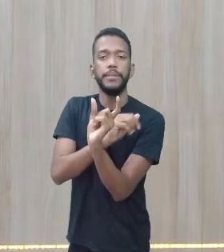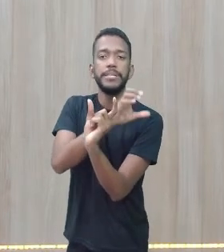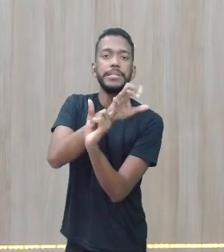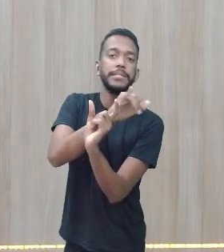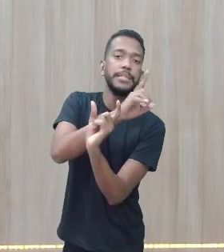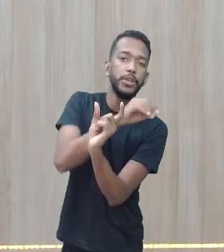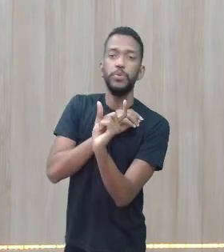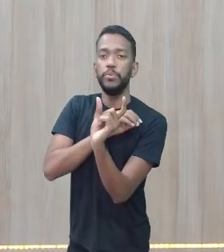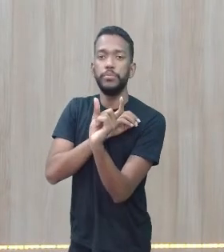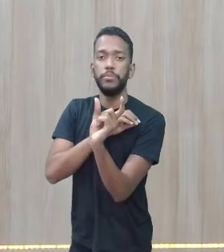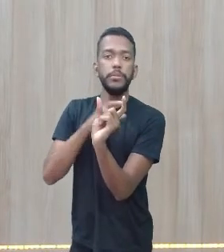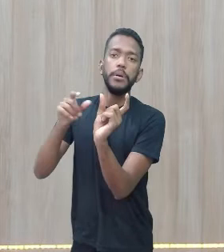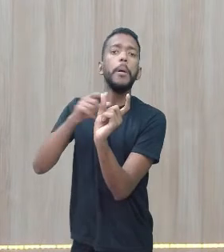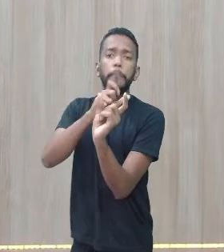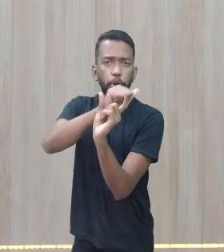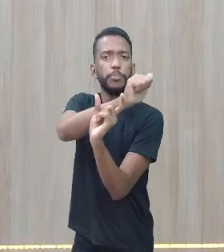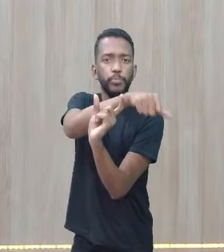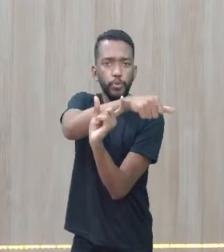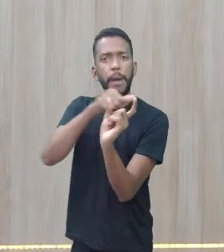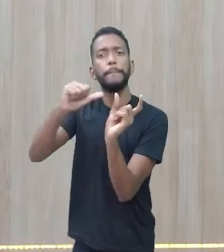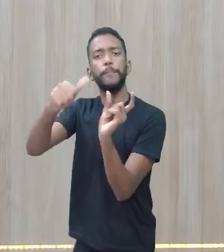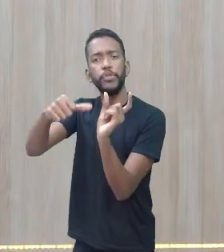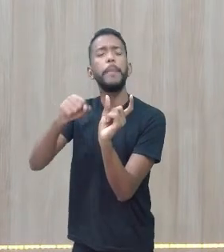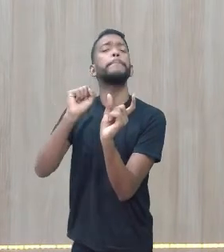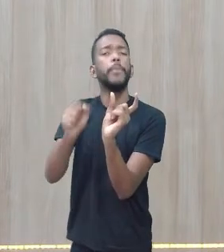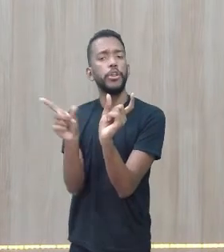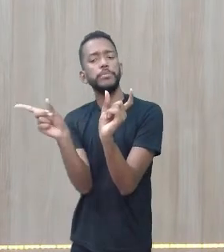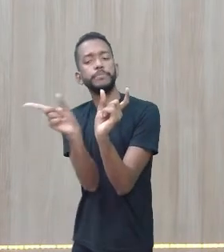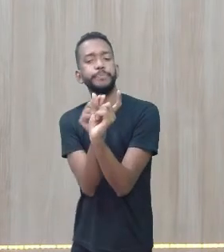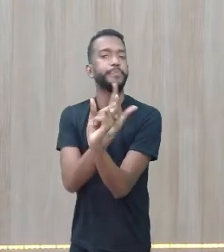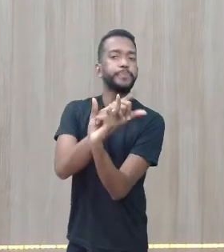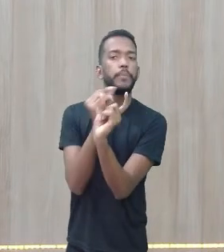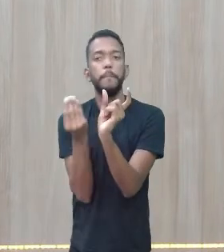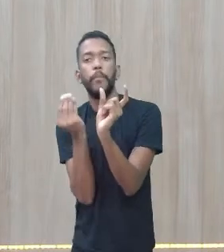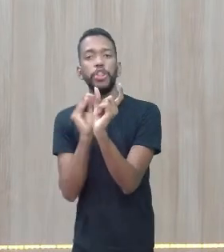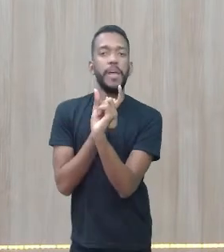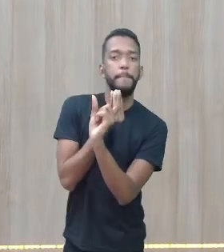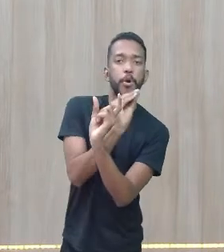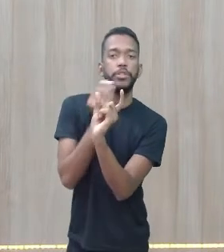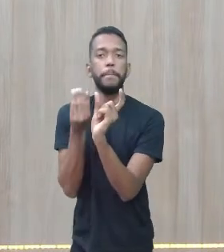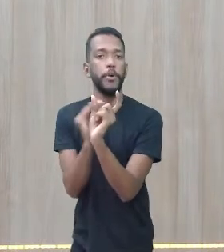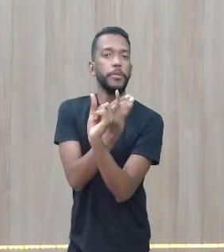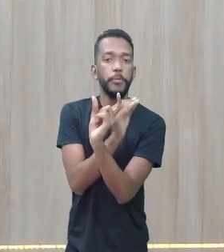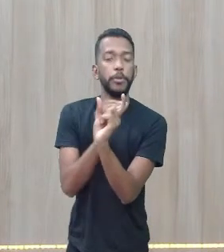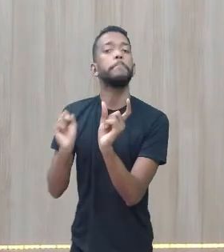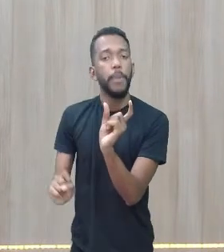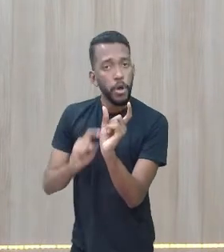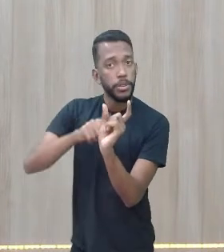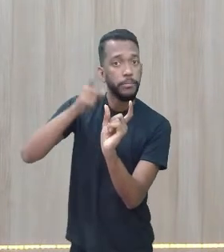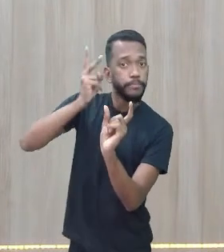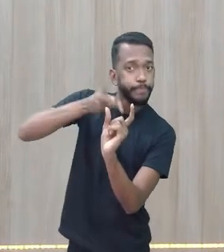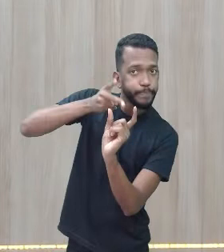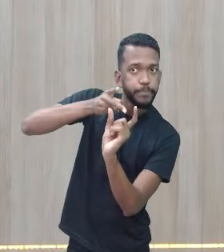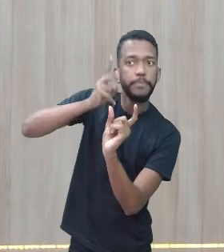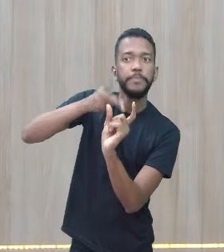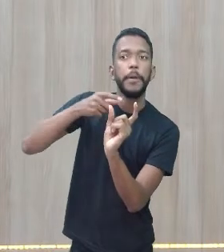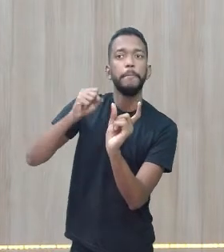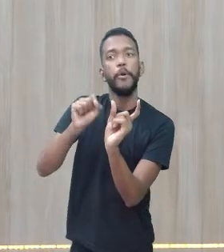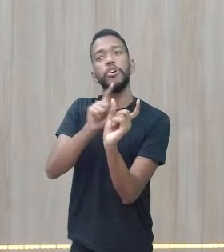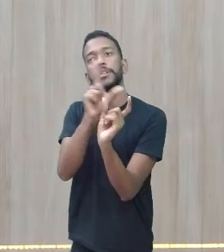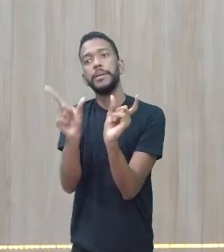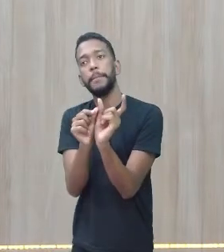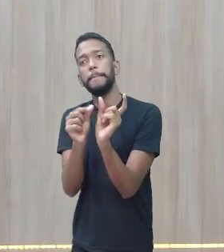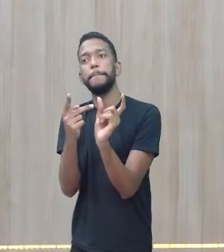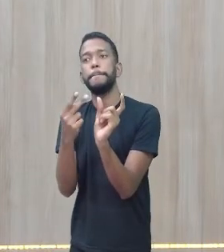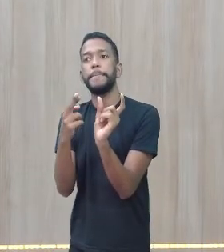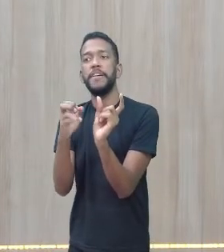aparecido, não é? Então, podemos criar outras palavras usando tanto este prefixo, não